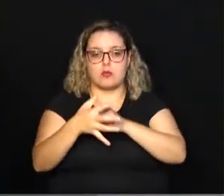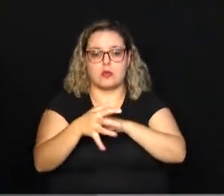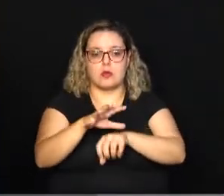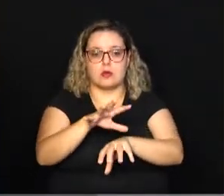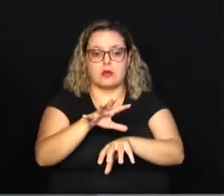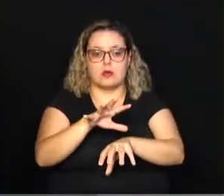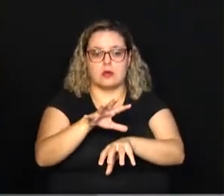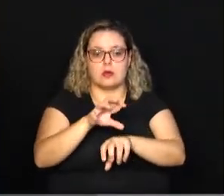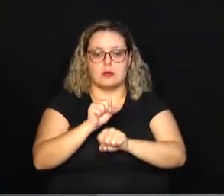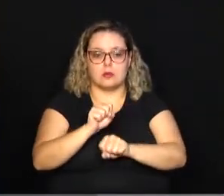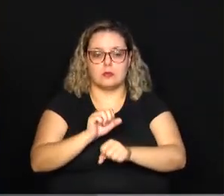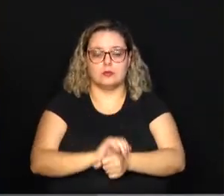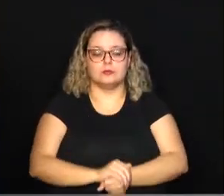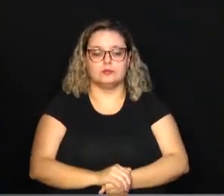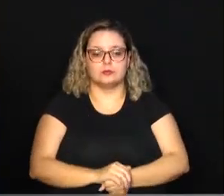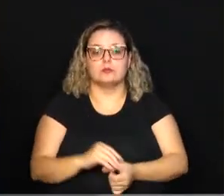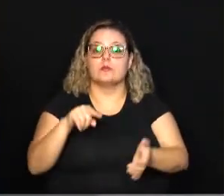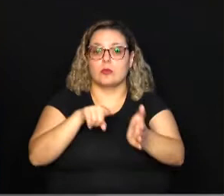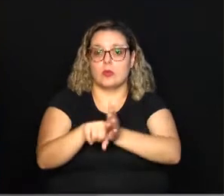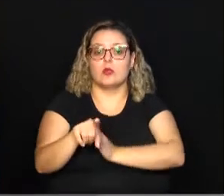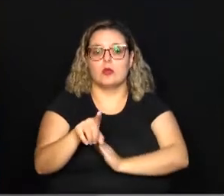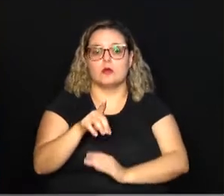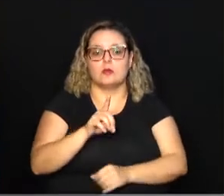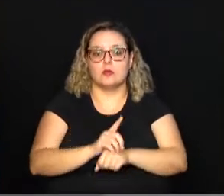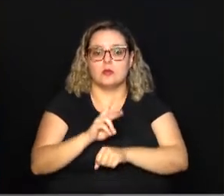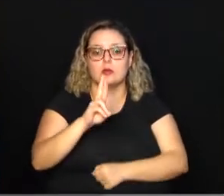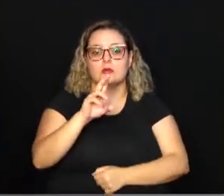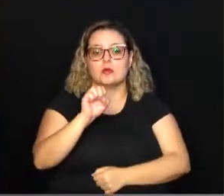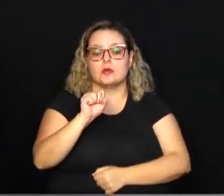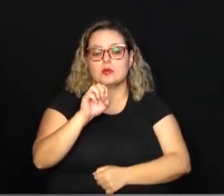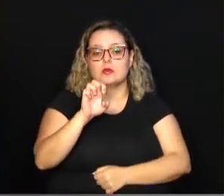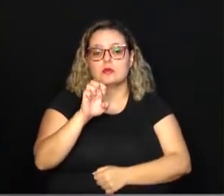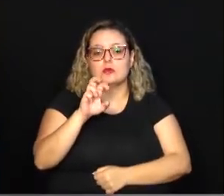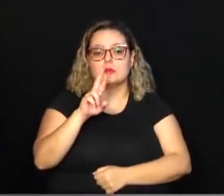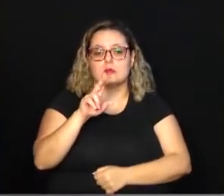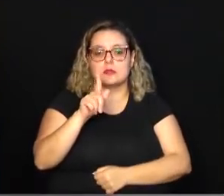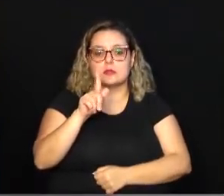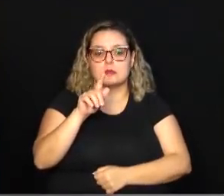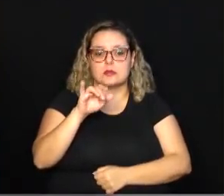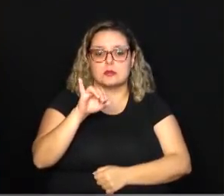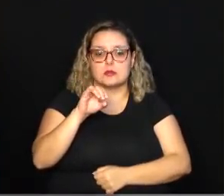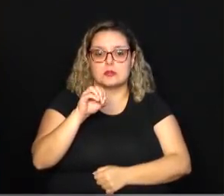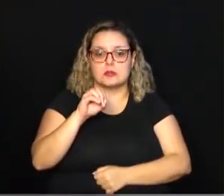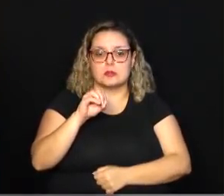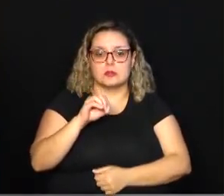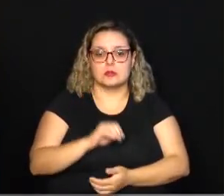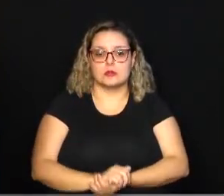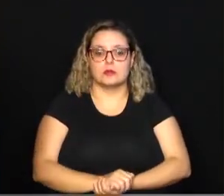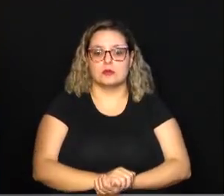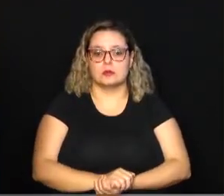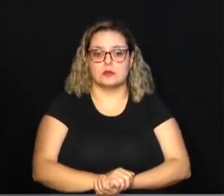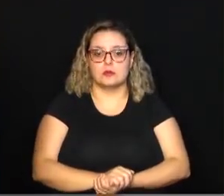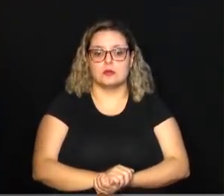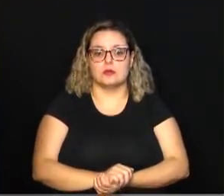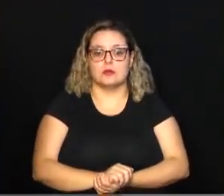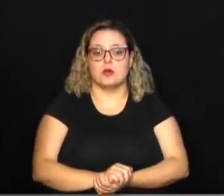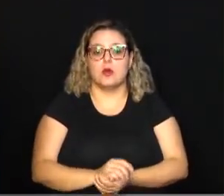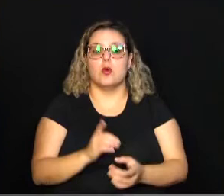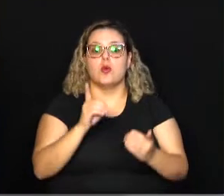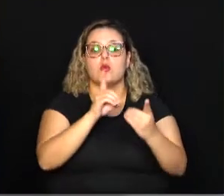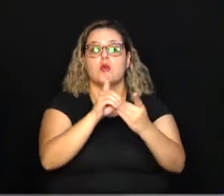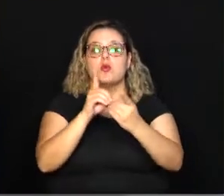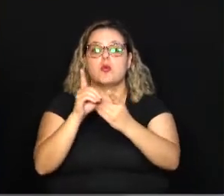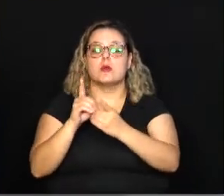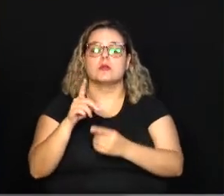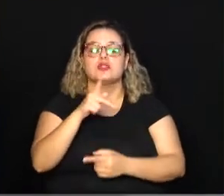gostaria de deixar aqui para o Dr. Sérgio é o que ele comentou agora sobre o estrangulamento do atendimento nos pronto-socorros, como